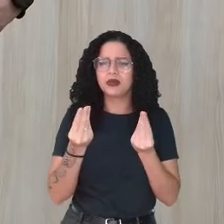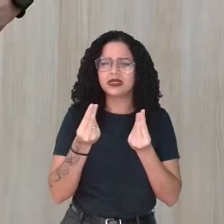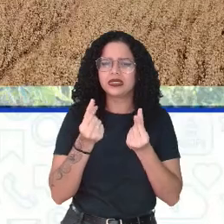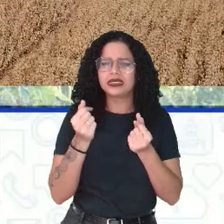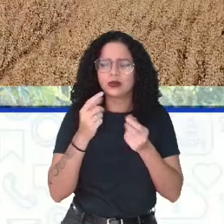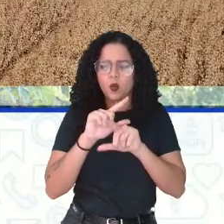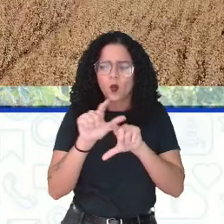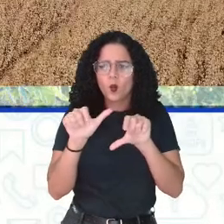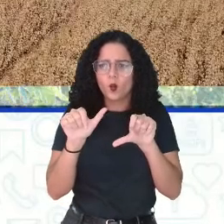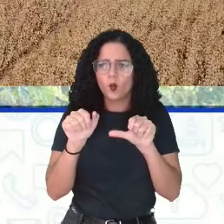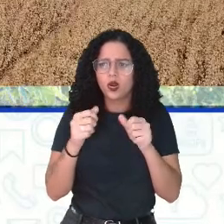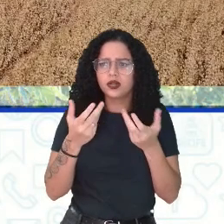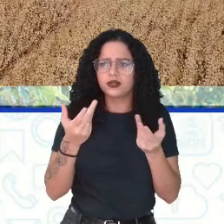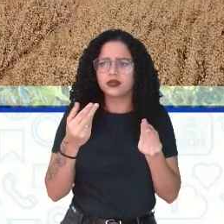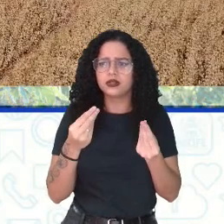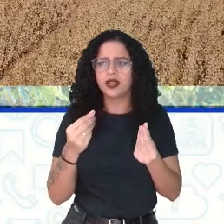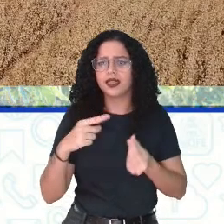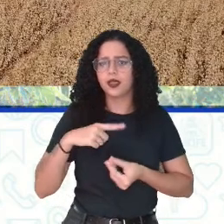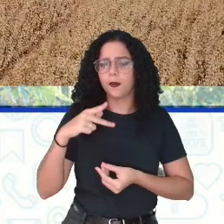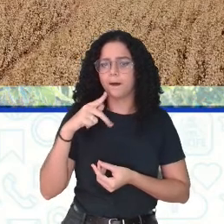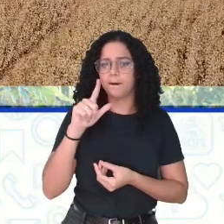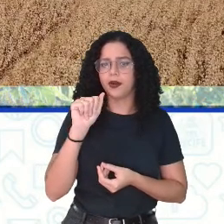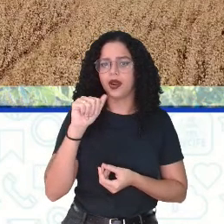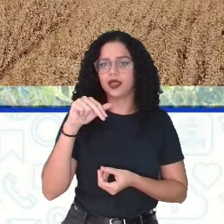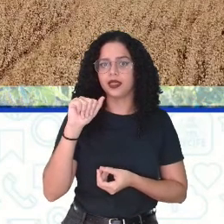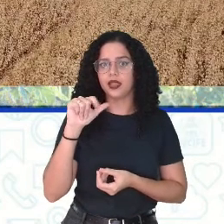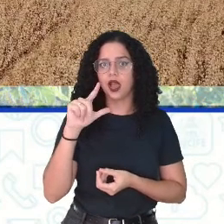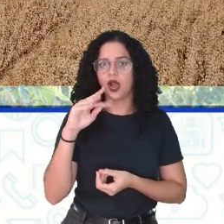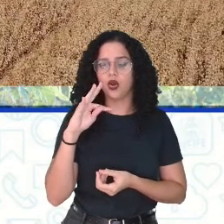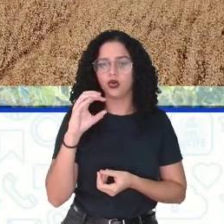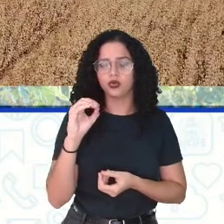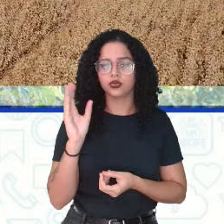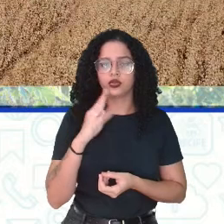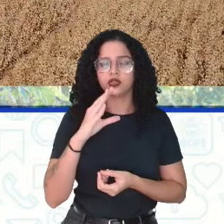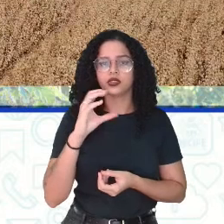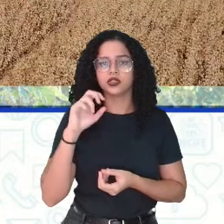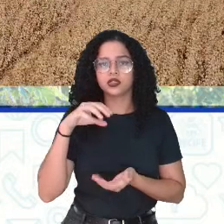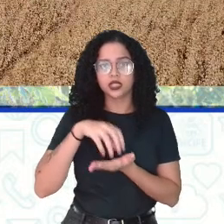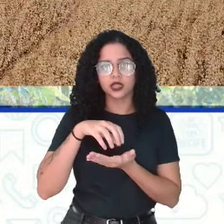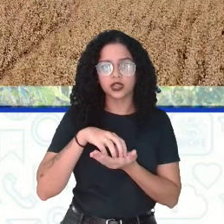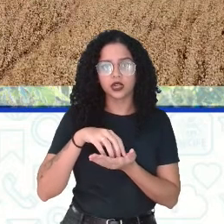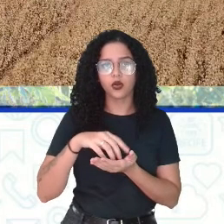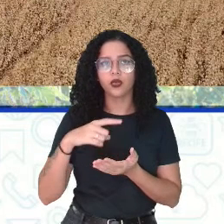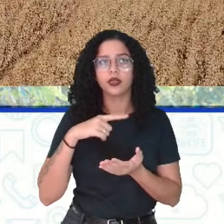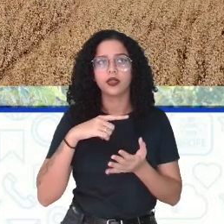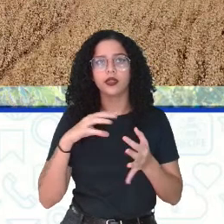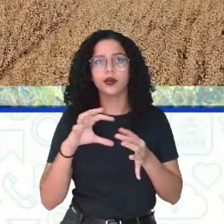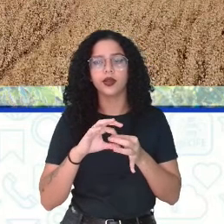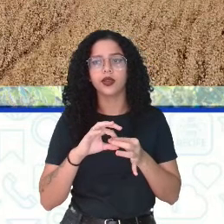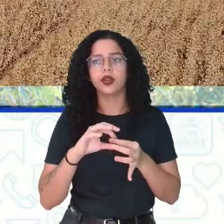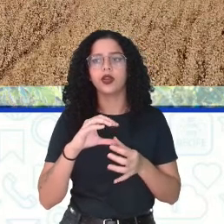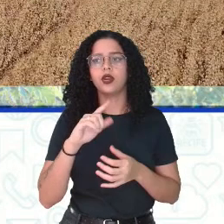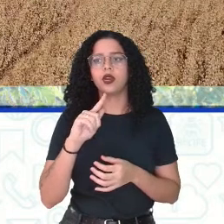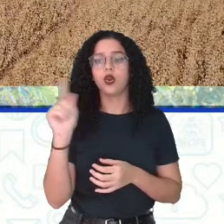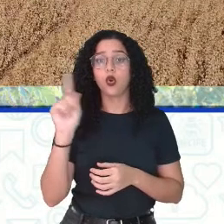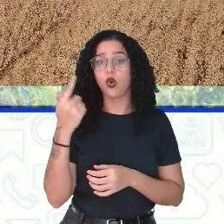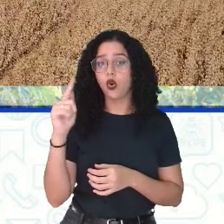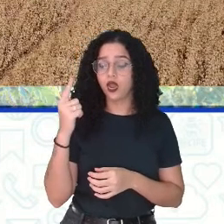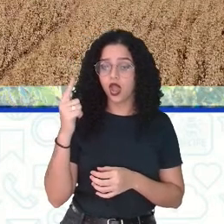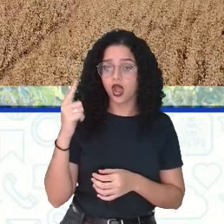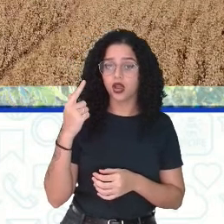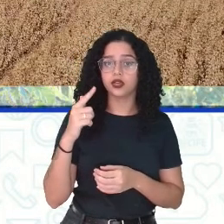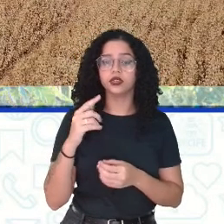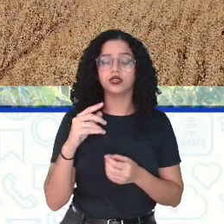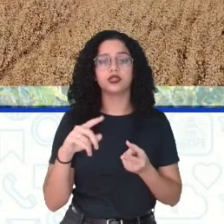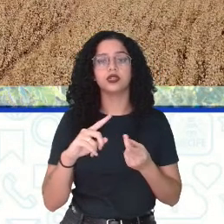o Planalto ali, né? O Planalto Central, que pega aí Goiás, Tocantins, Mato Grosso do